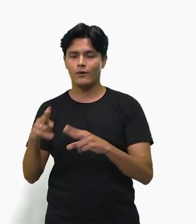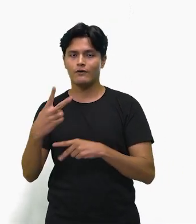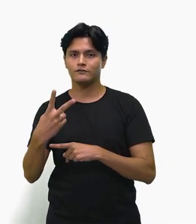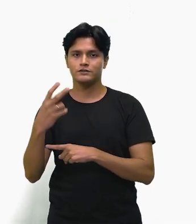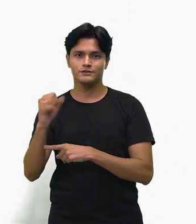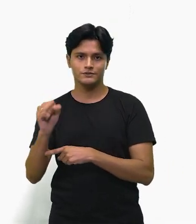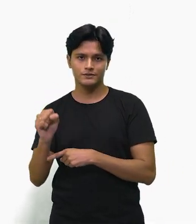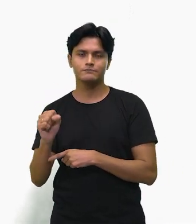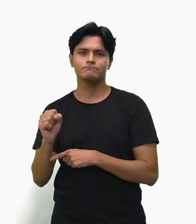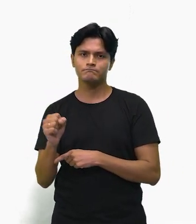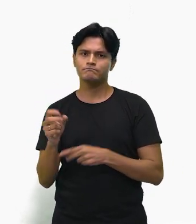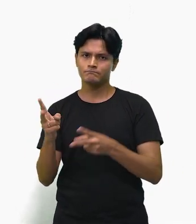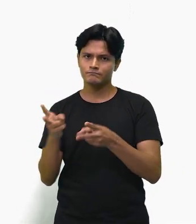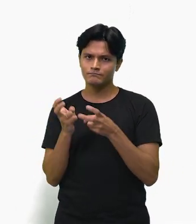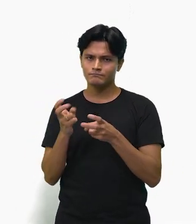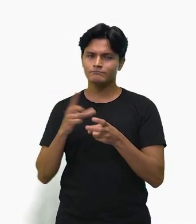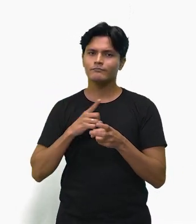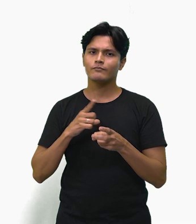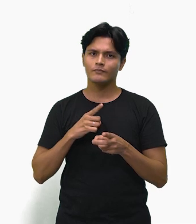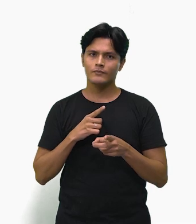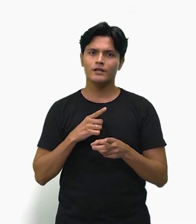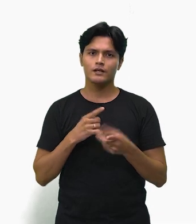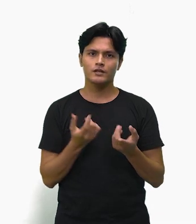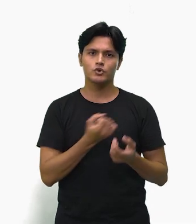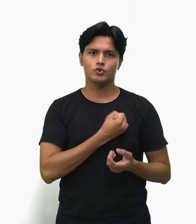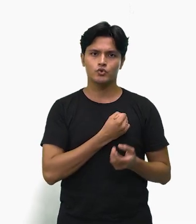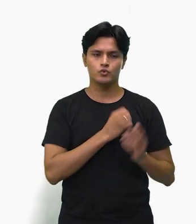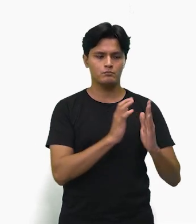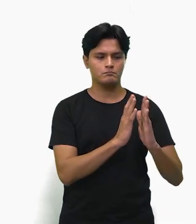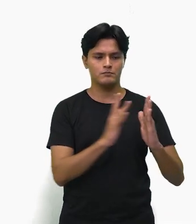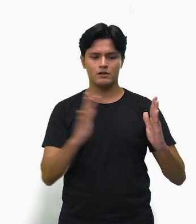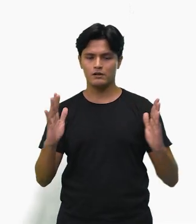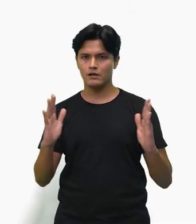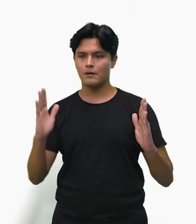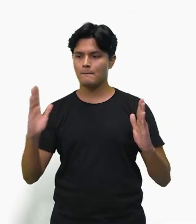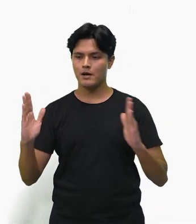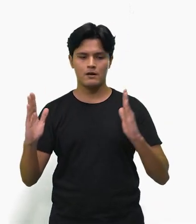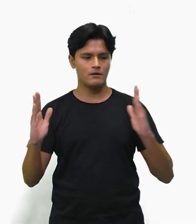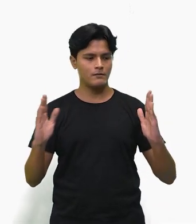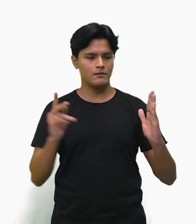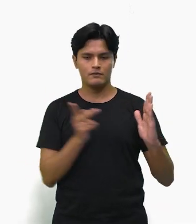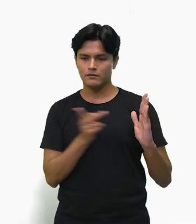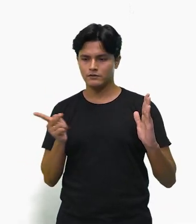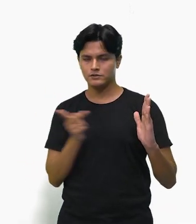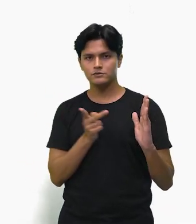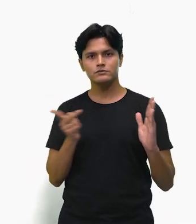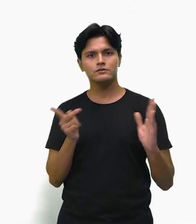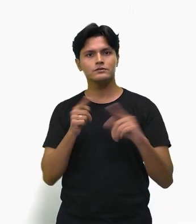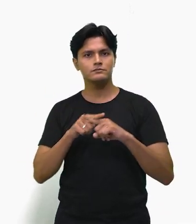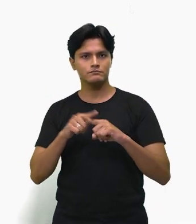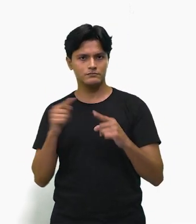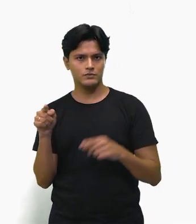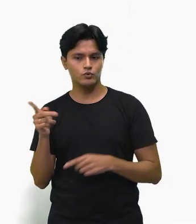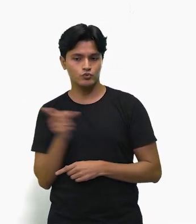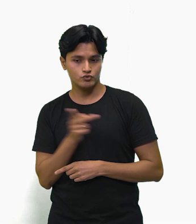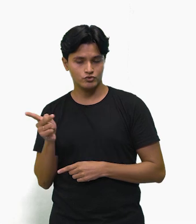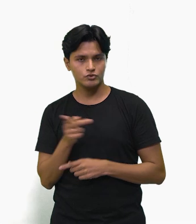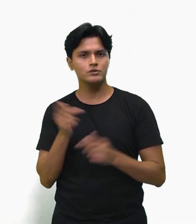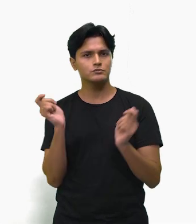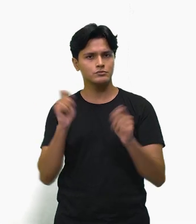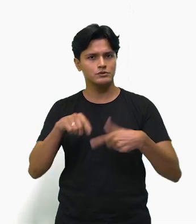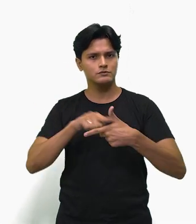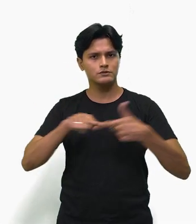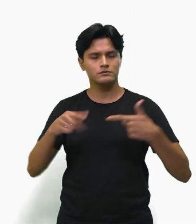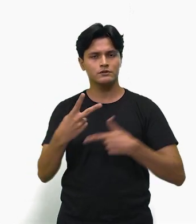aí, ó? Os extremos sempre serão aí os múltiplos, ou seja, eles serão os divisores do número 28. Qual